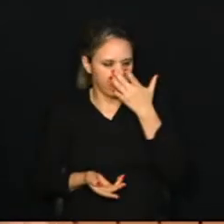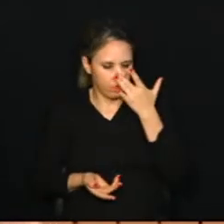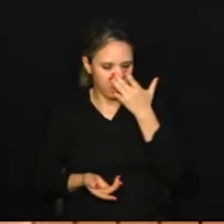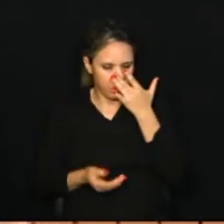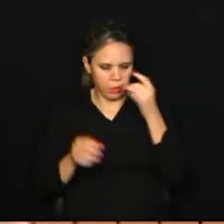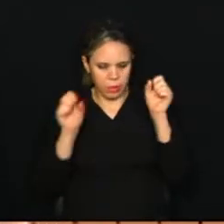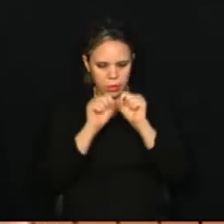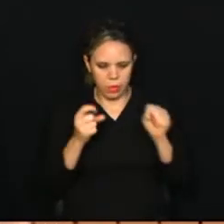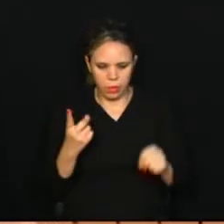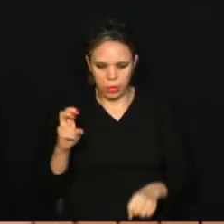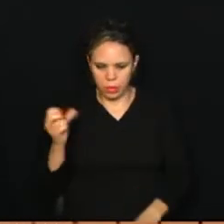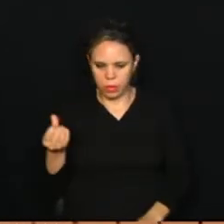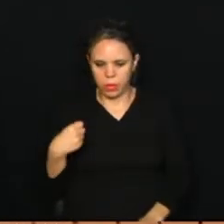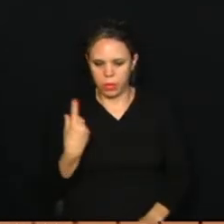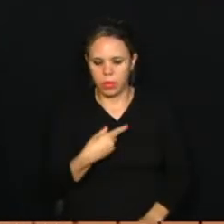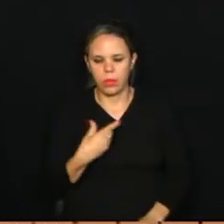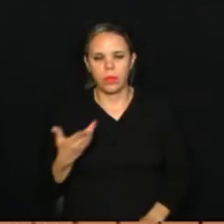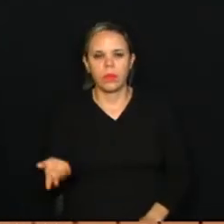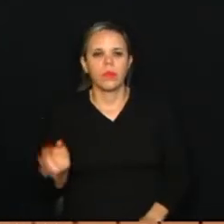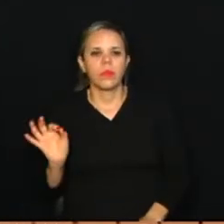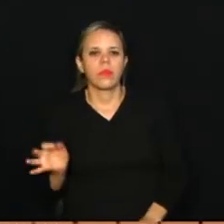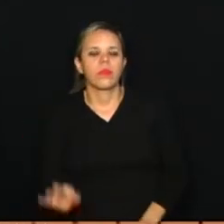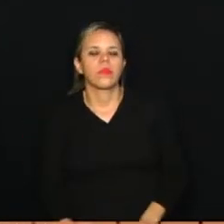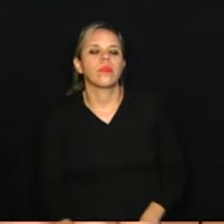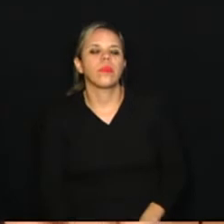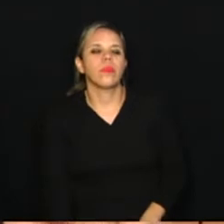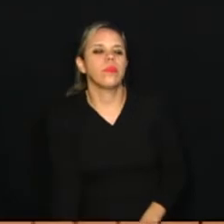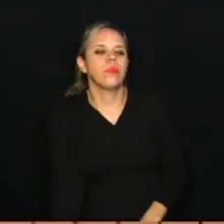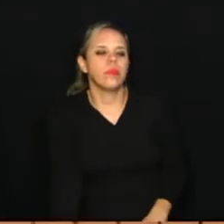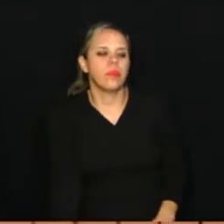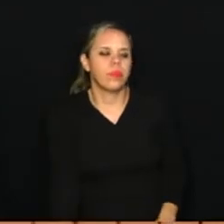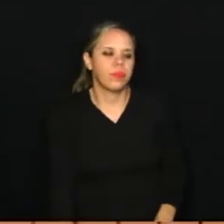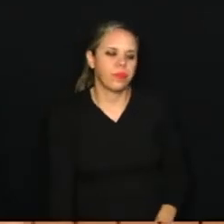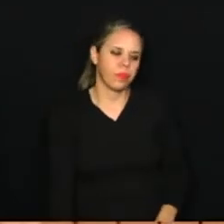sistema 156 para a gente. Certo.